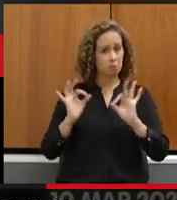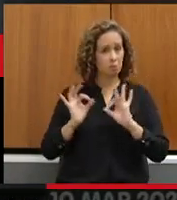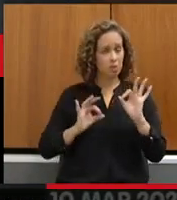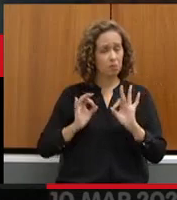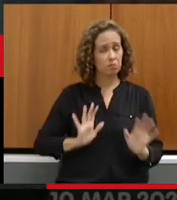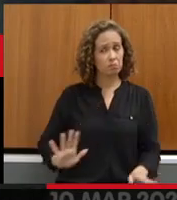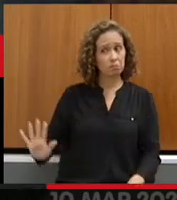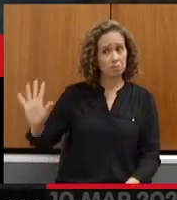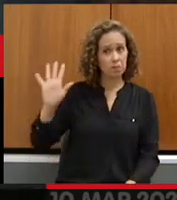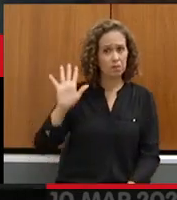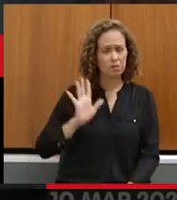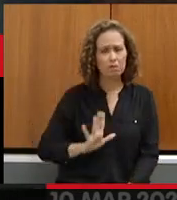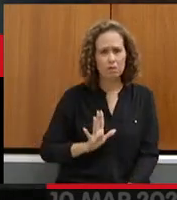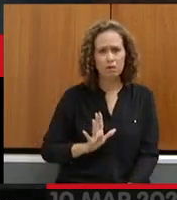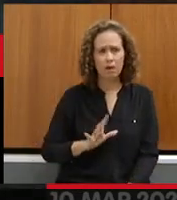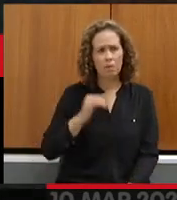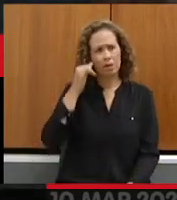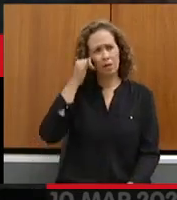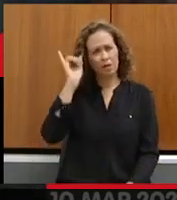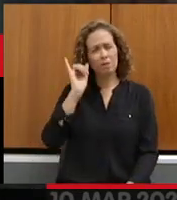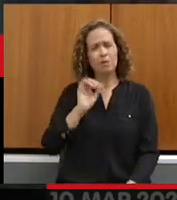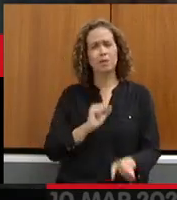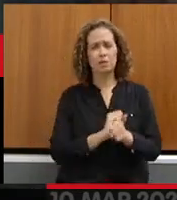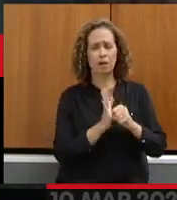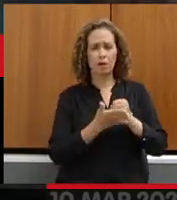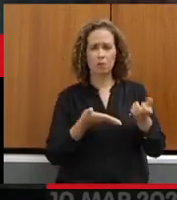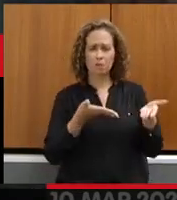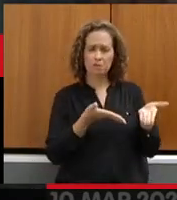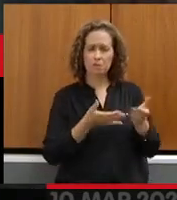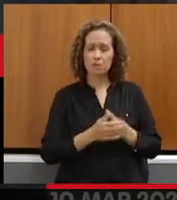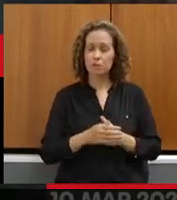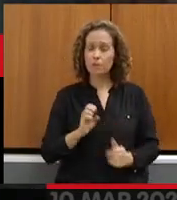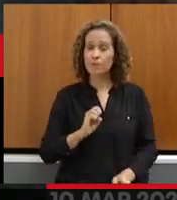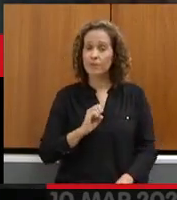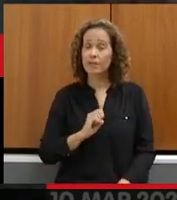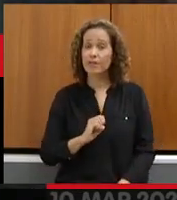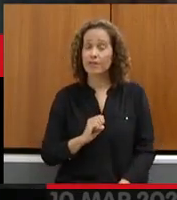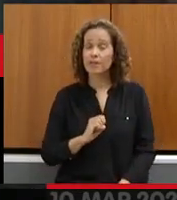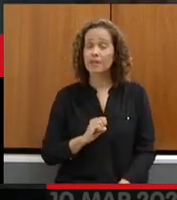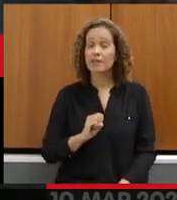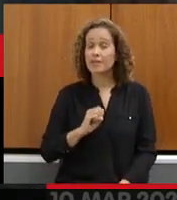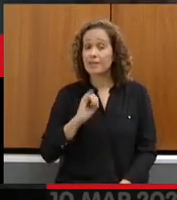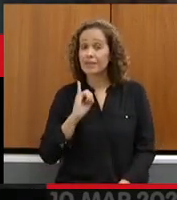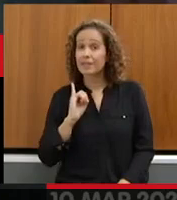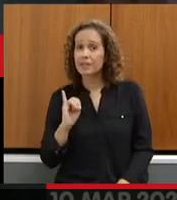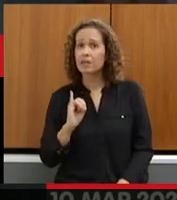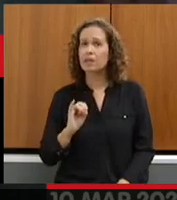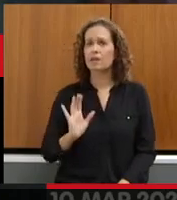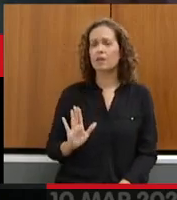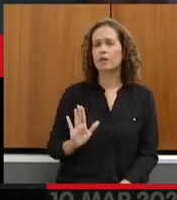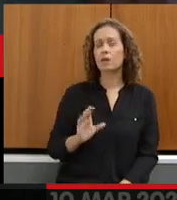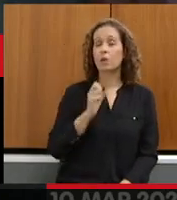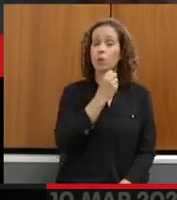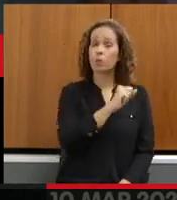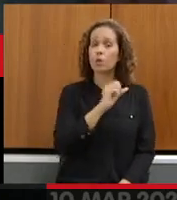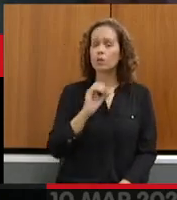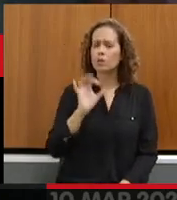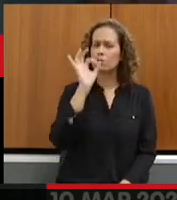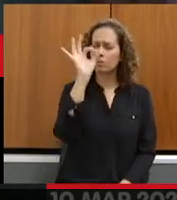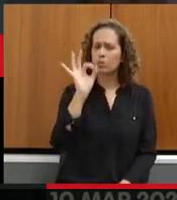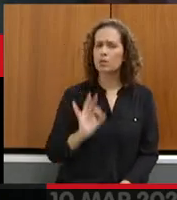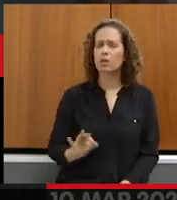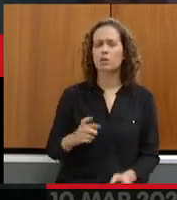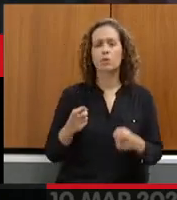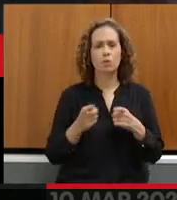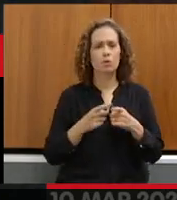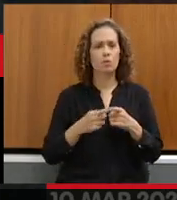que está determinando que ele poderia fazer isso e se você já comentou aqui que apenas oitenta por cento dos